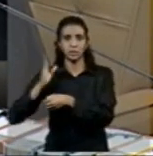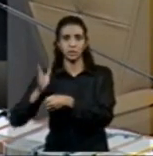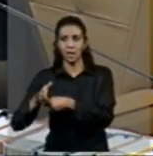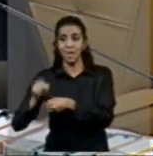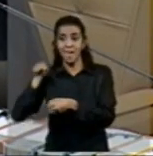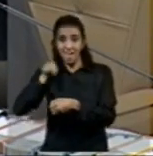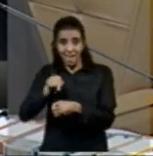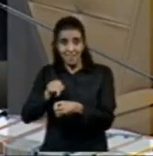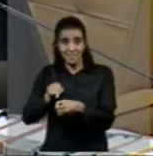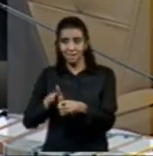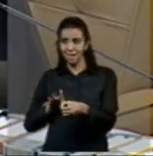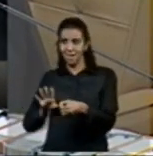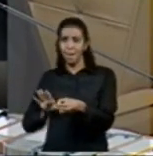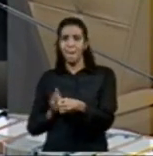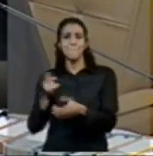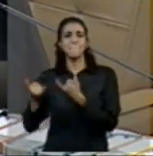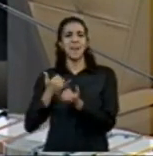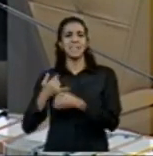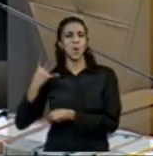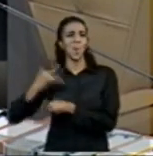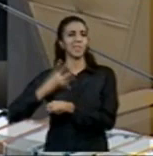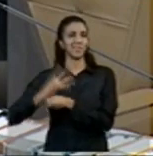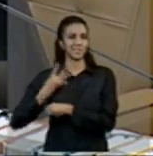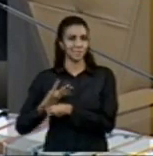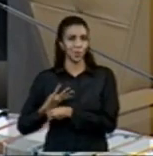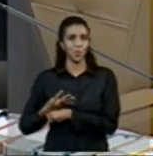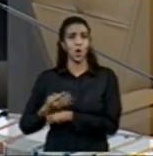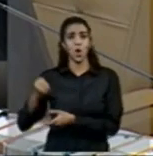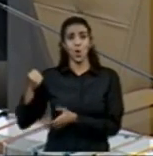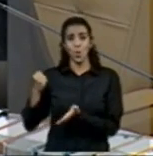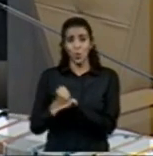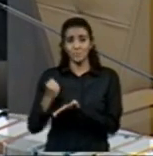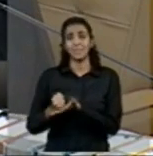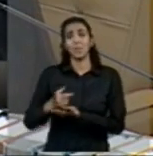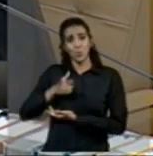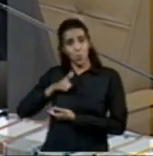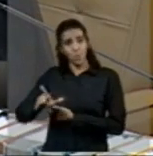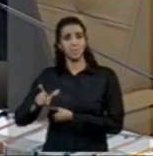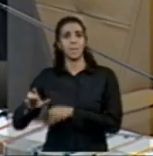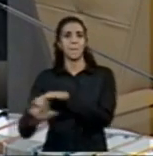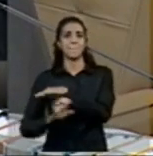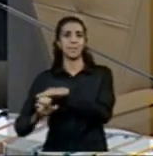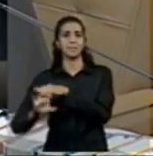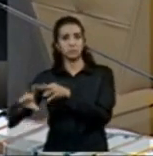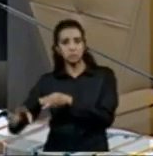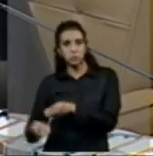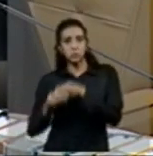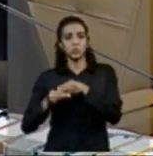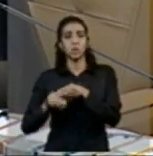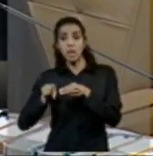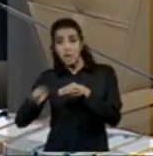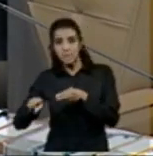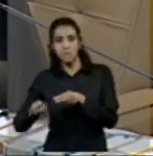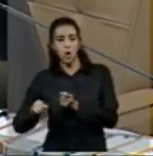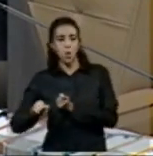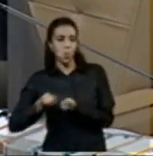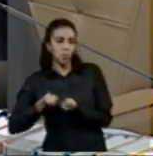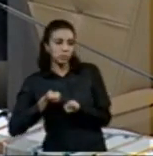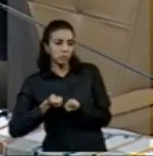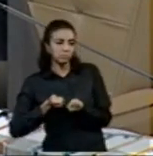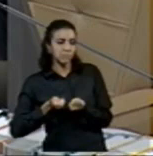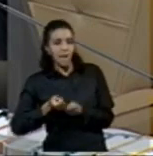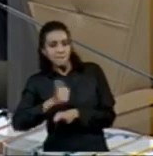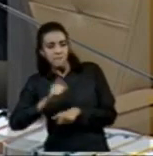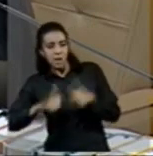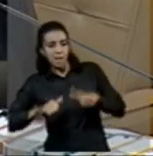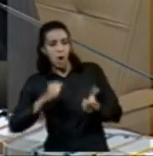da quarteirização, com a contratação de uma empresa com função específica de gerir os contratos com